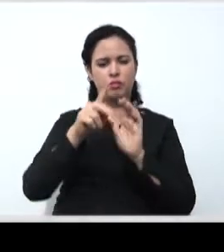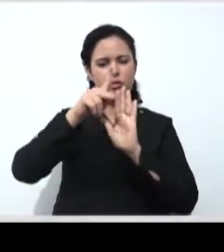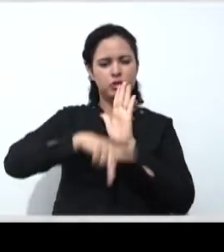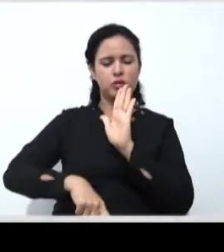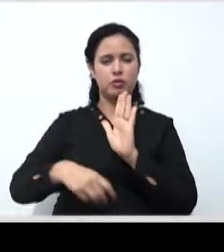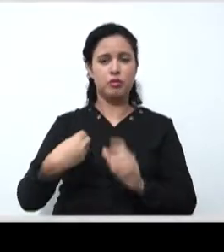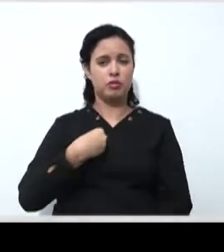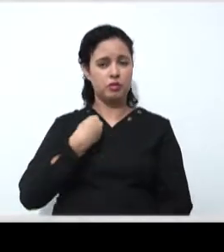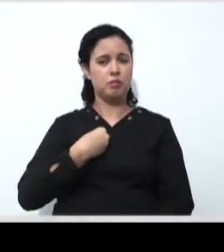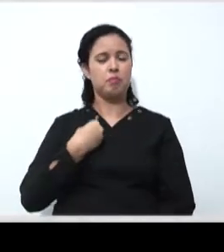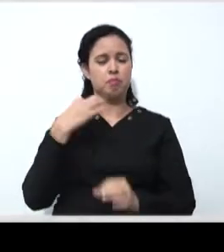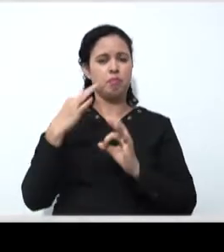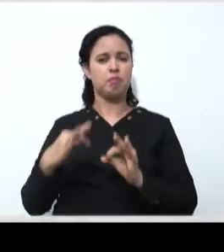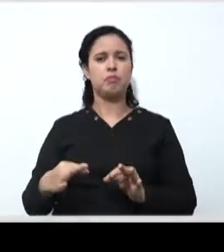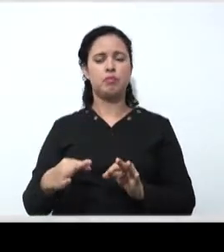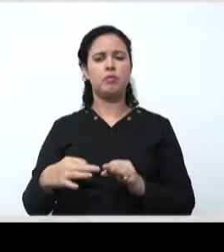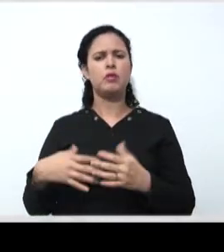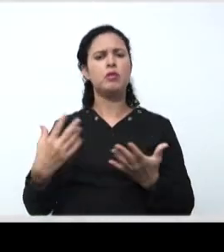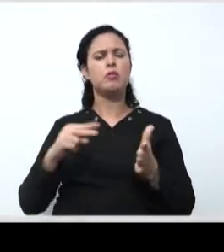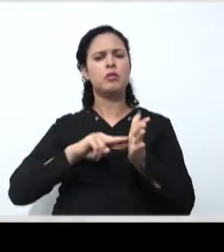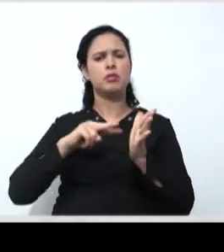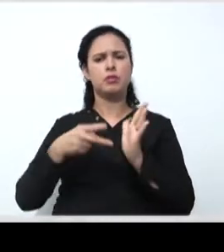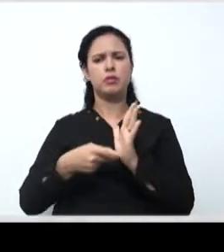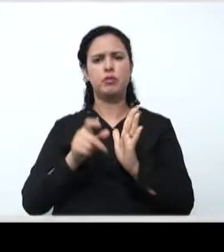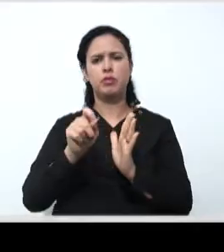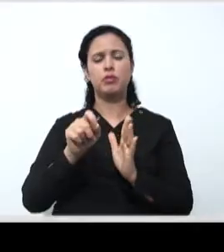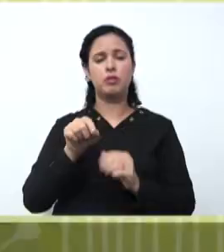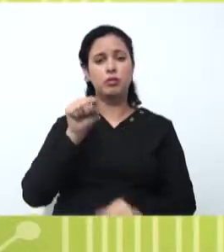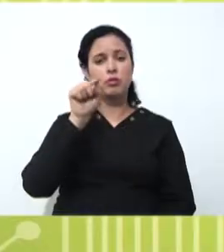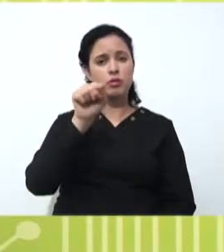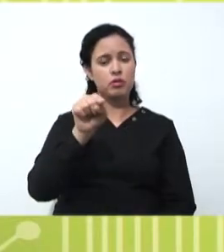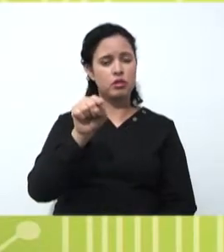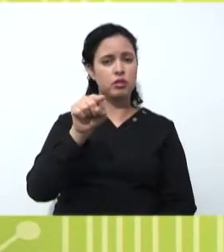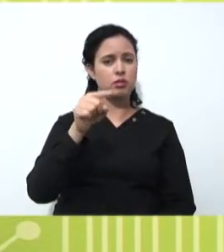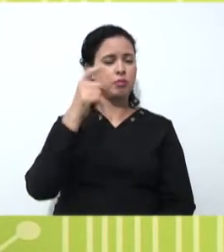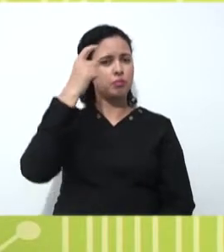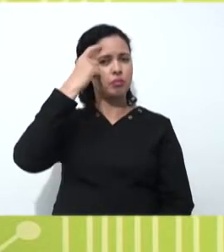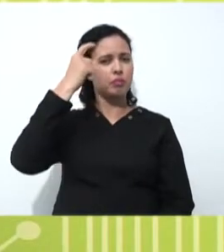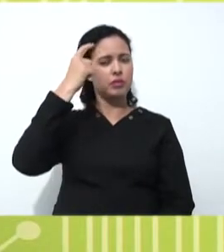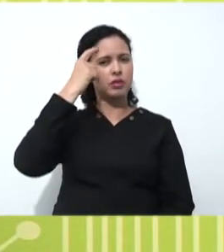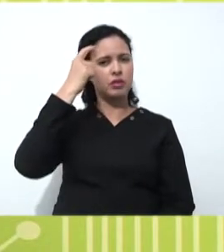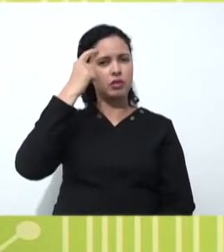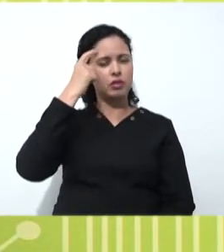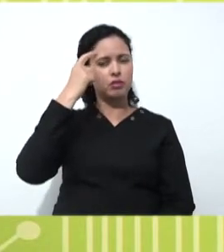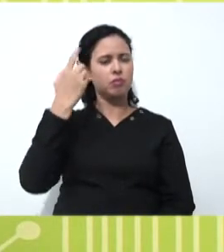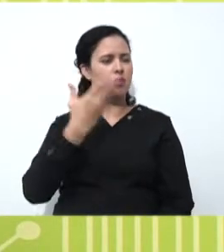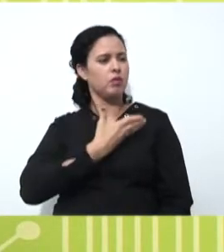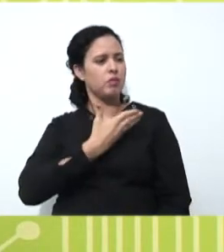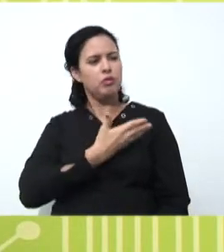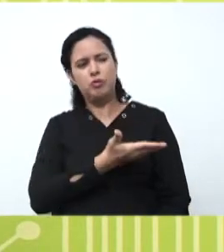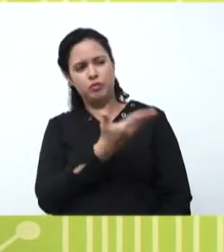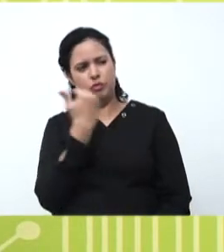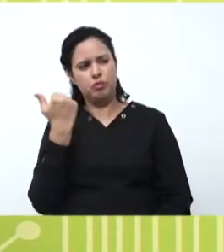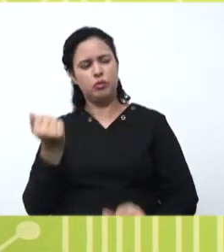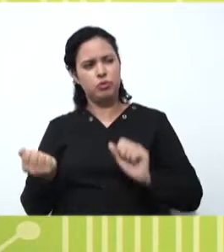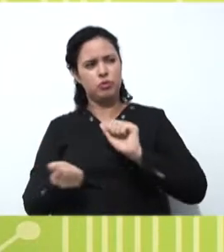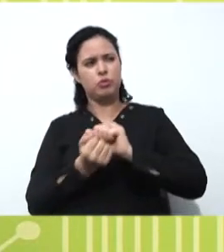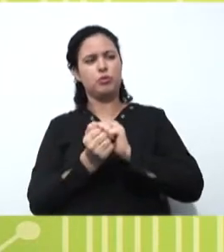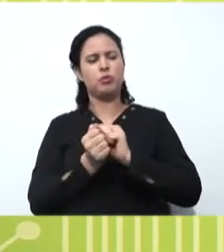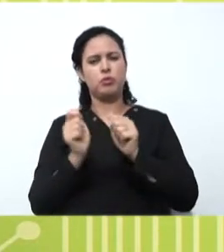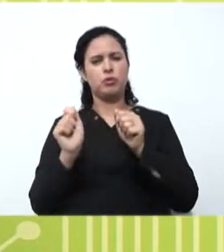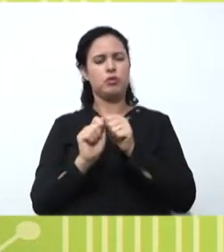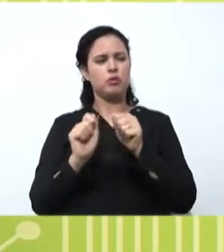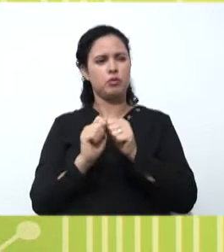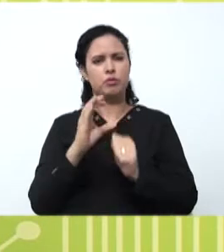ideal. O que isso quer dizer? Quando você um dia pensar, ô colega, vamos lá montar um negócio, uma